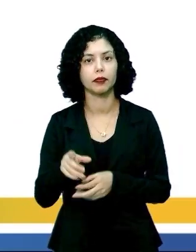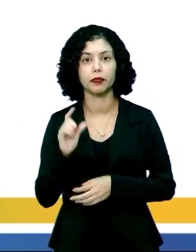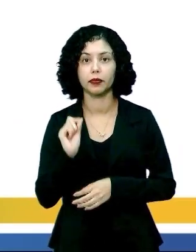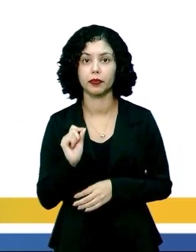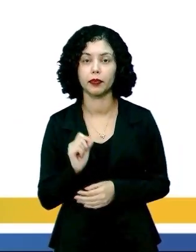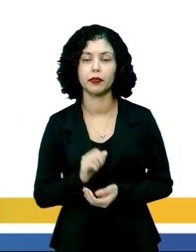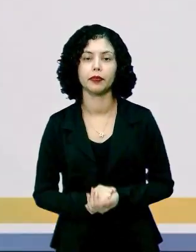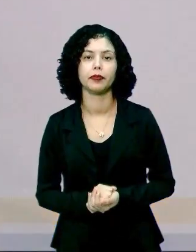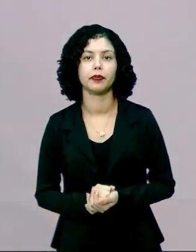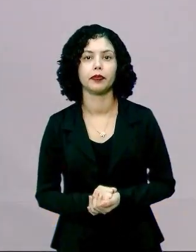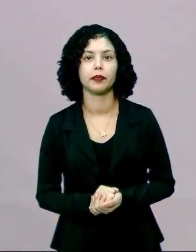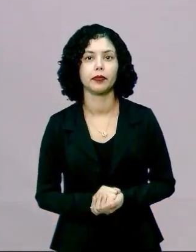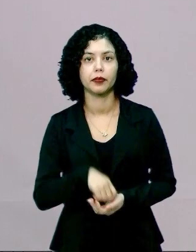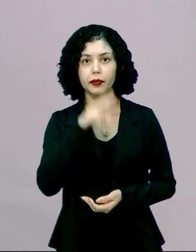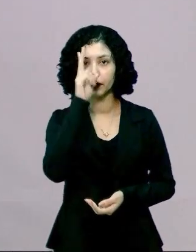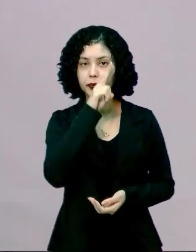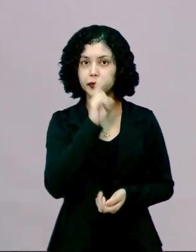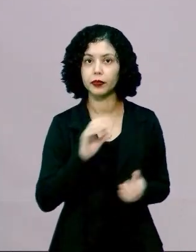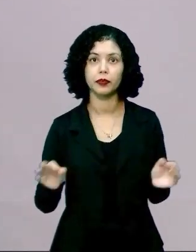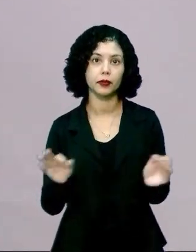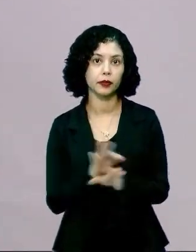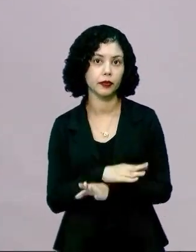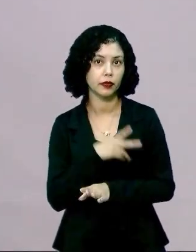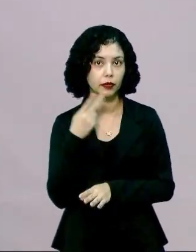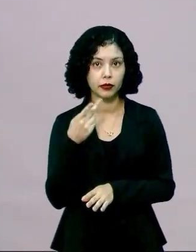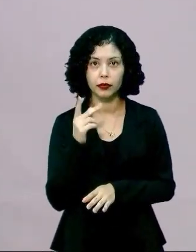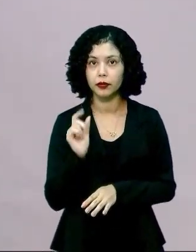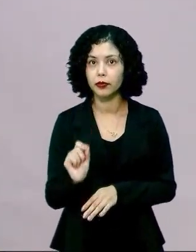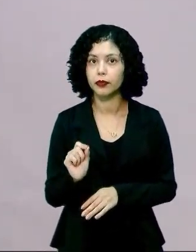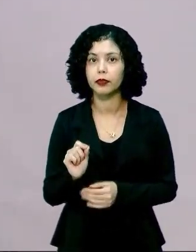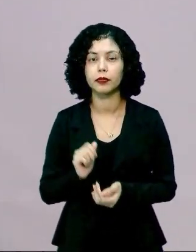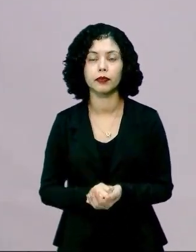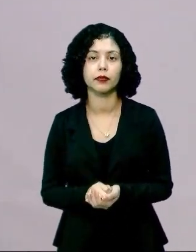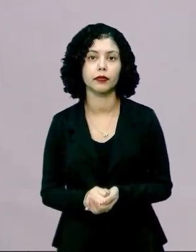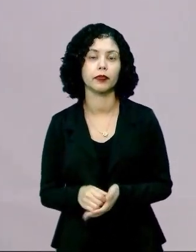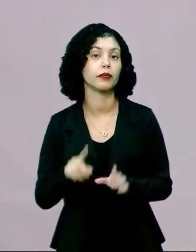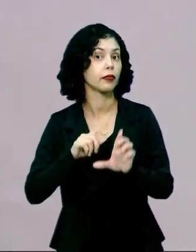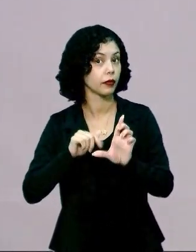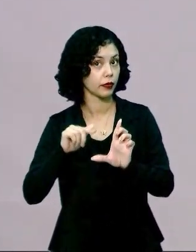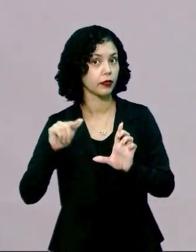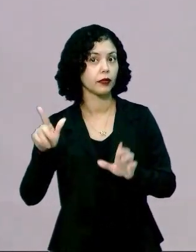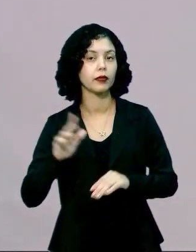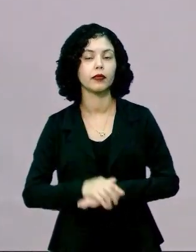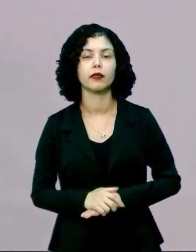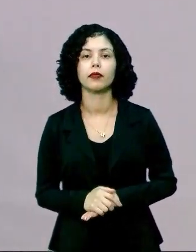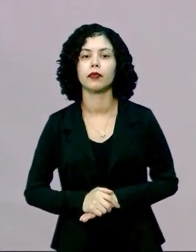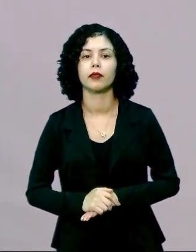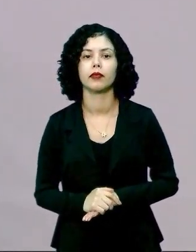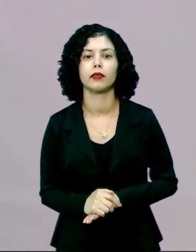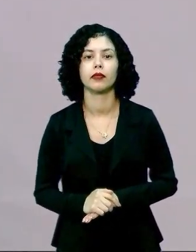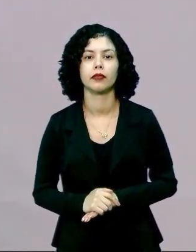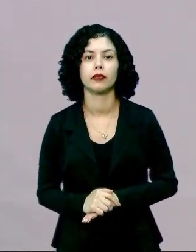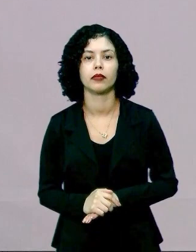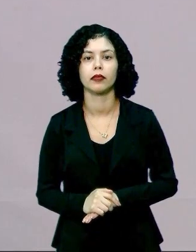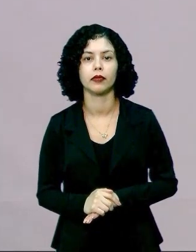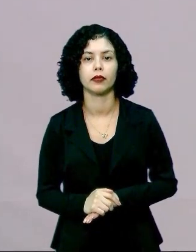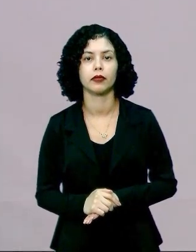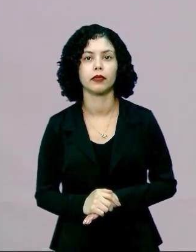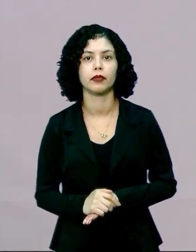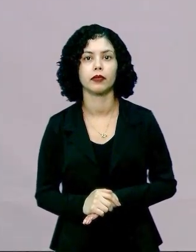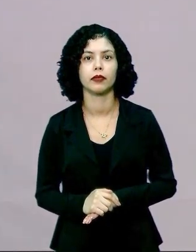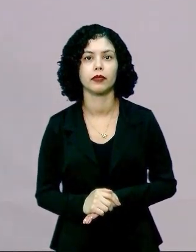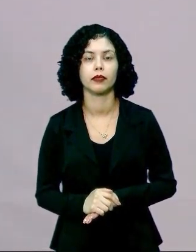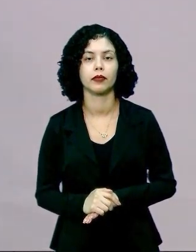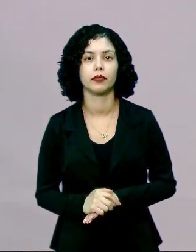coisa. Lembrem-se que a gente acabou de falar desses gráficos, tá? Desse exato